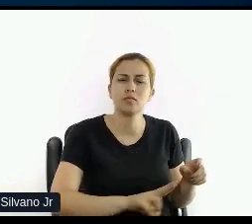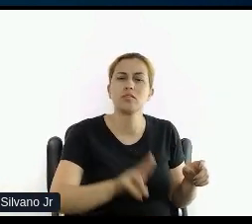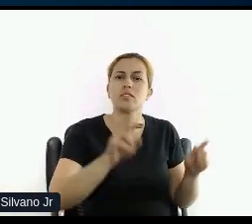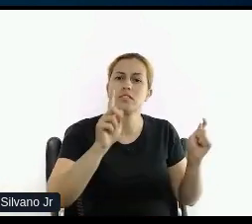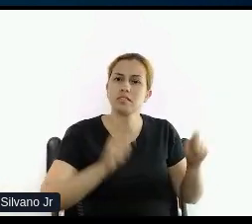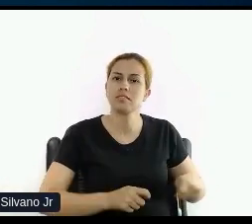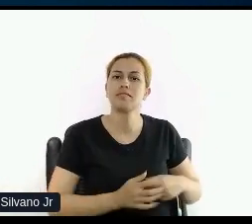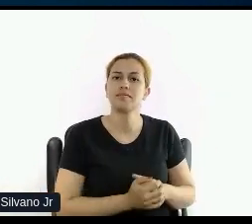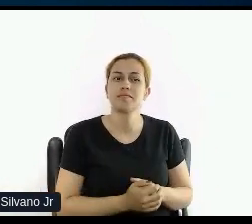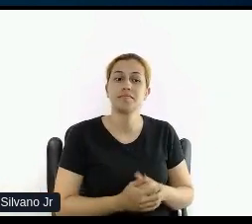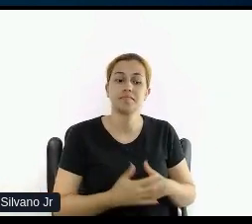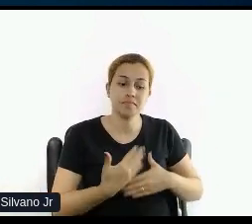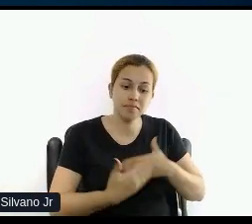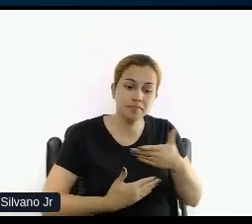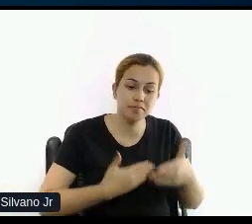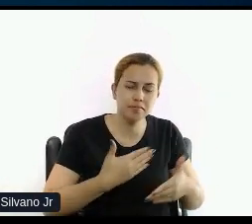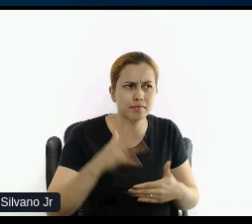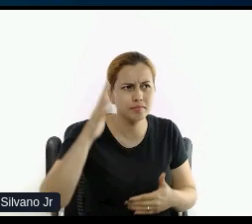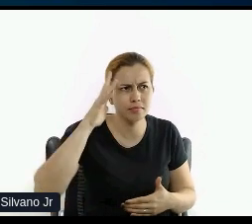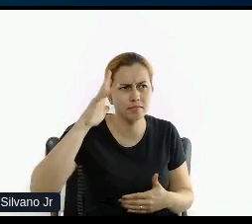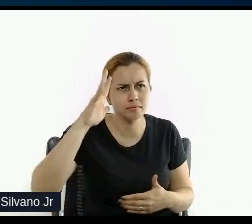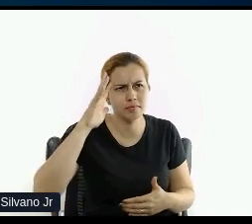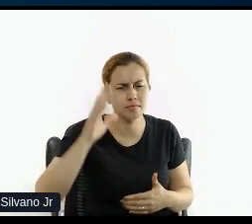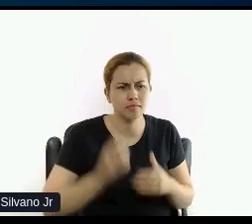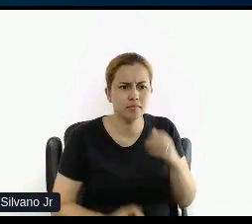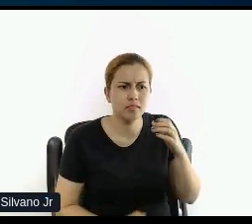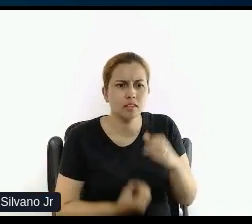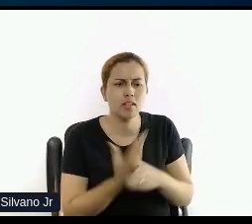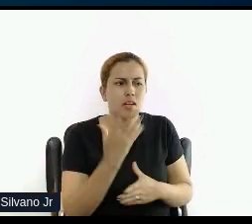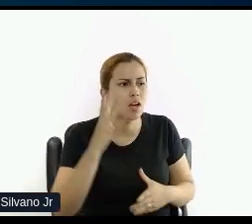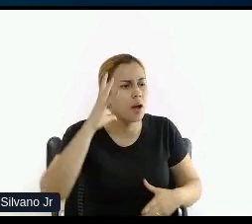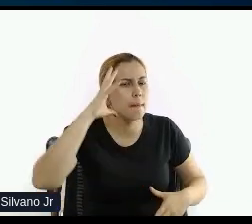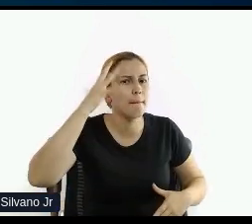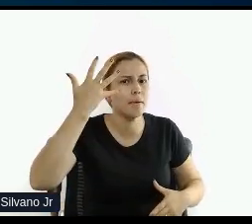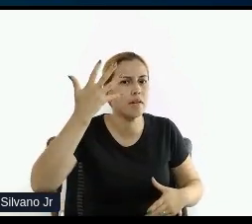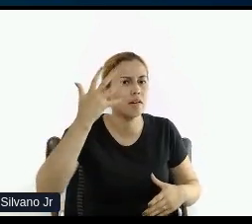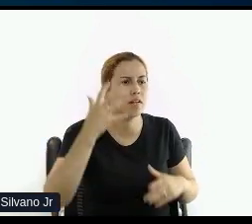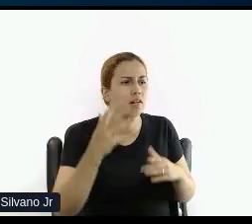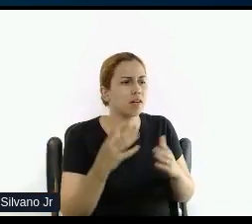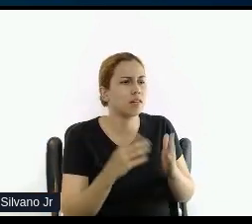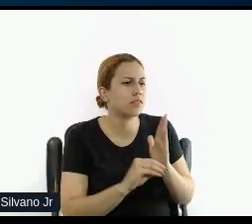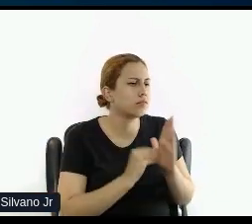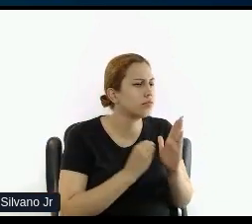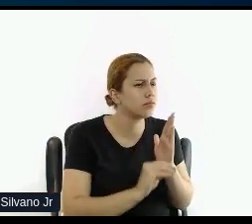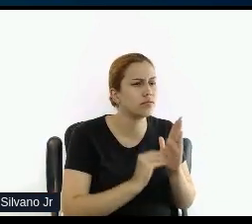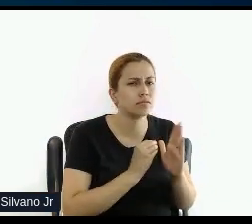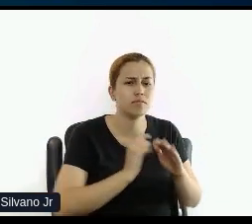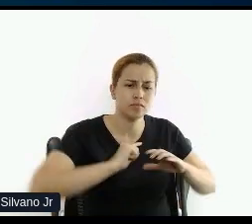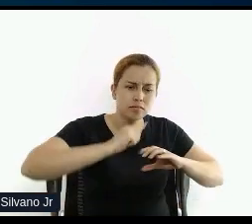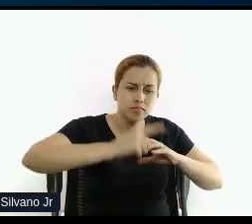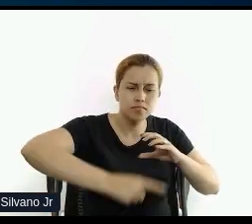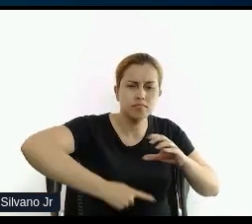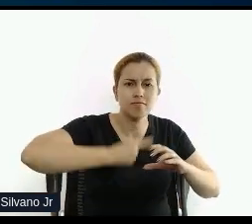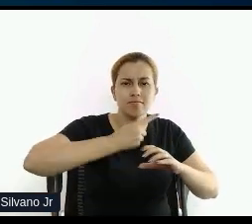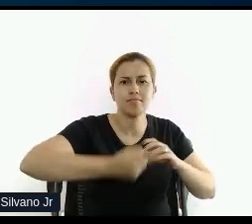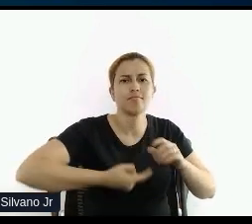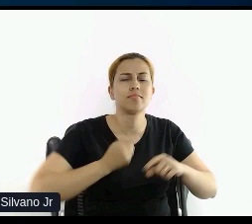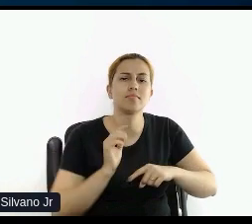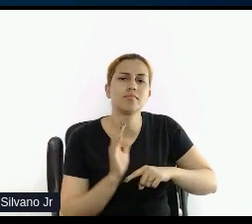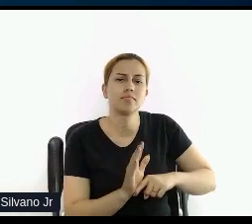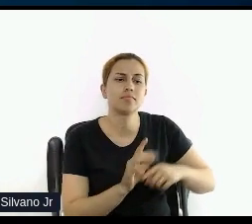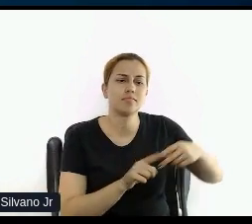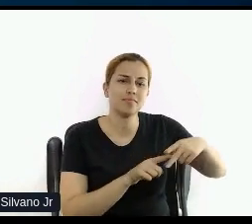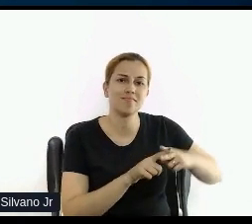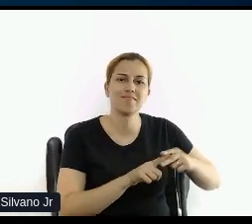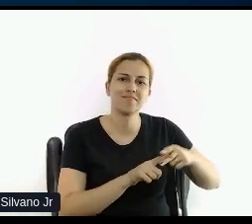momento que a gente não pensa em criar soluções com design universal, soluções usuais a partir dessas ferramentas, a gente